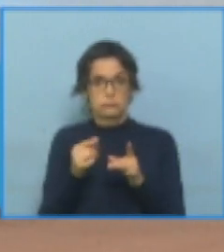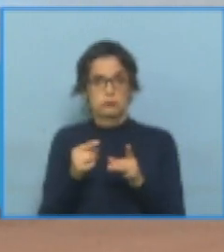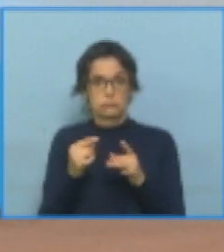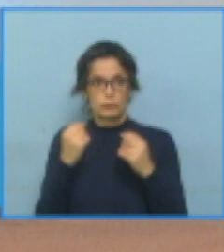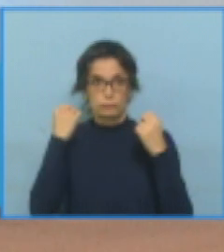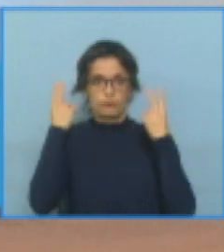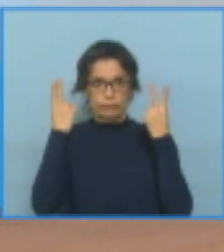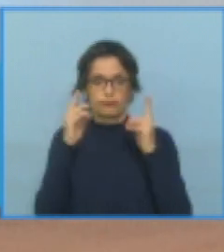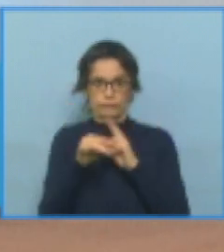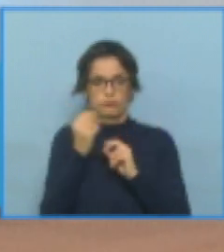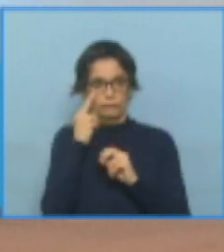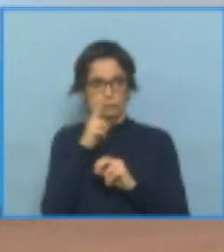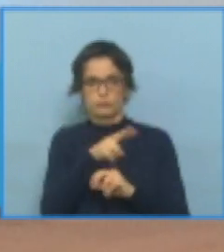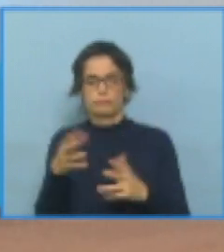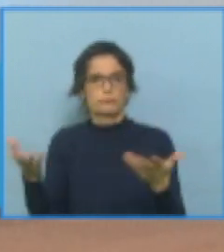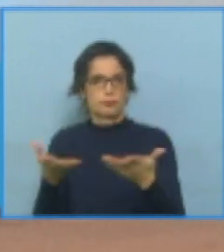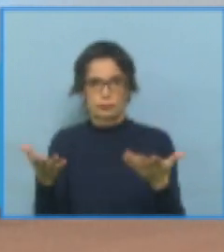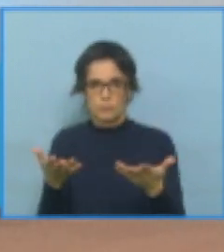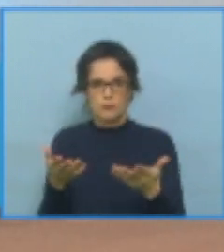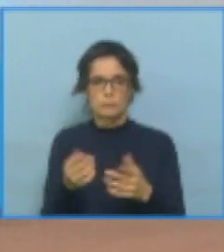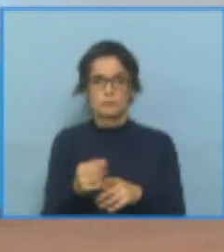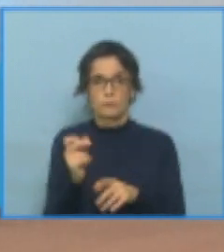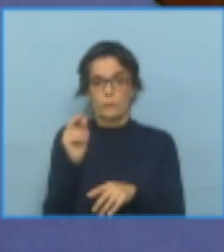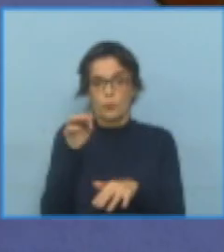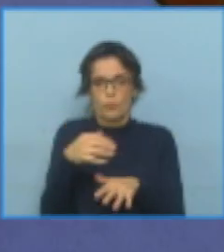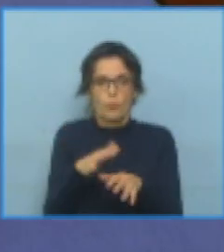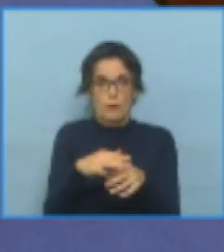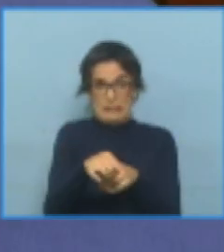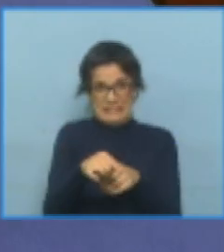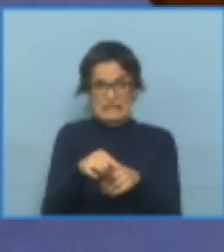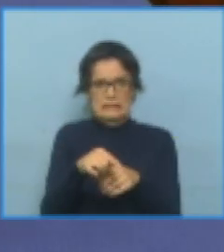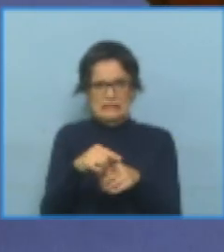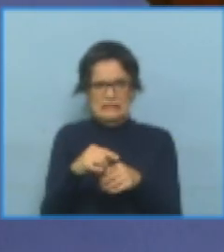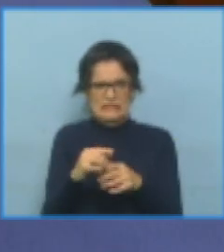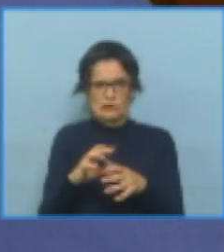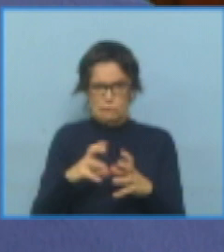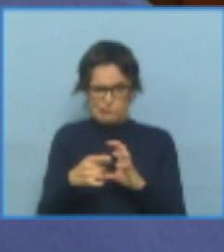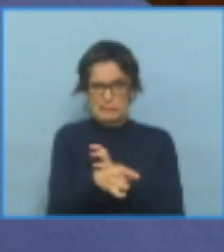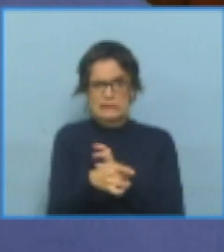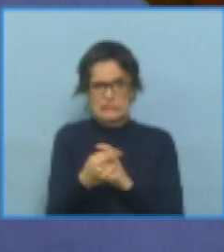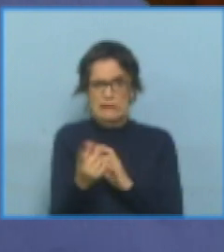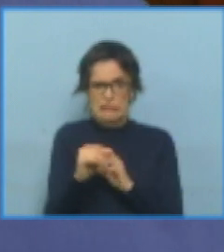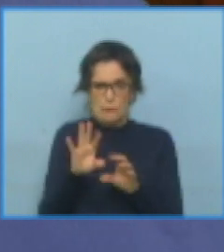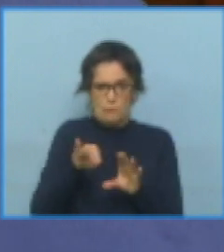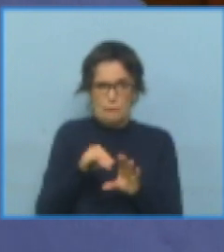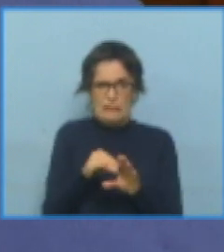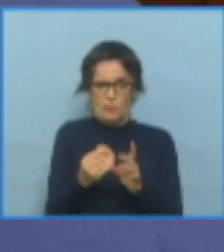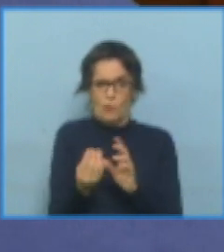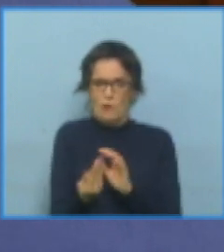país, principalmente por causa deste último caso, que tem contornos ainda mais dramáticos, porque envolve uma criança e quando assim